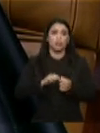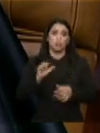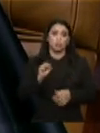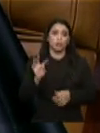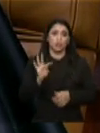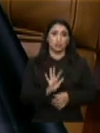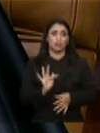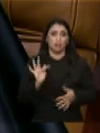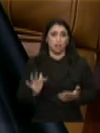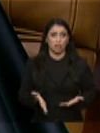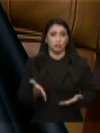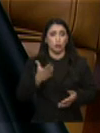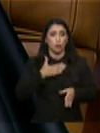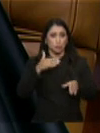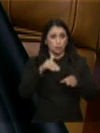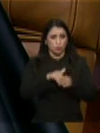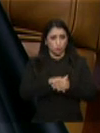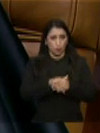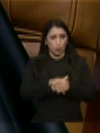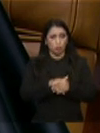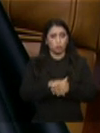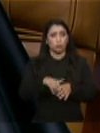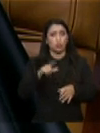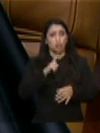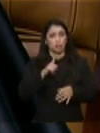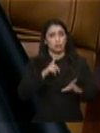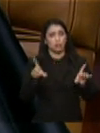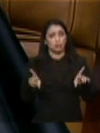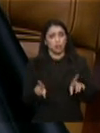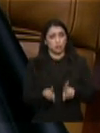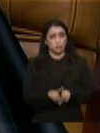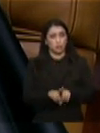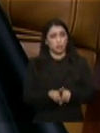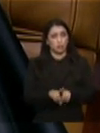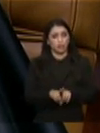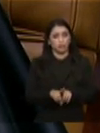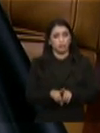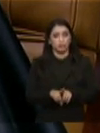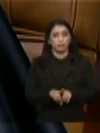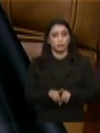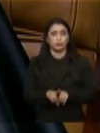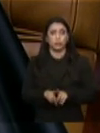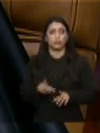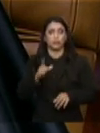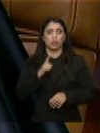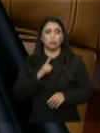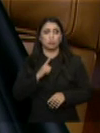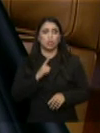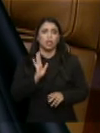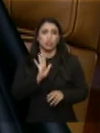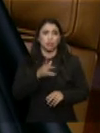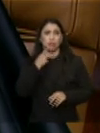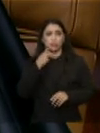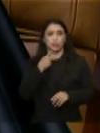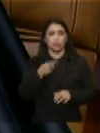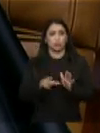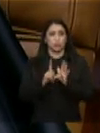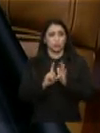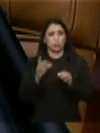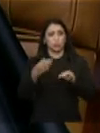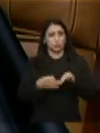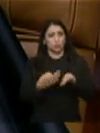No ajuste ao meu voto, também estou levando em consideração, e aqui um ponto que já foi abordado por vários colegas,